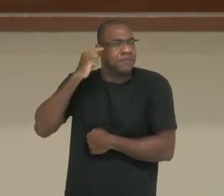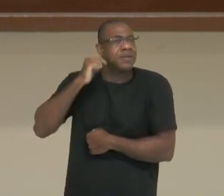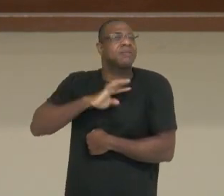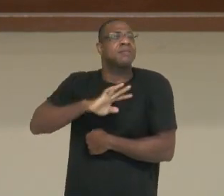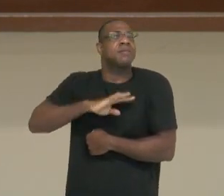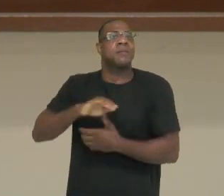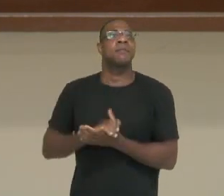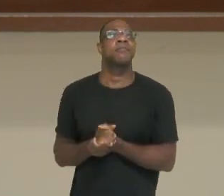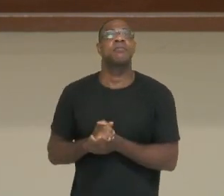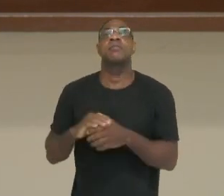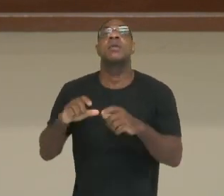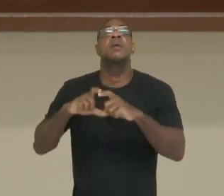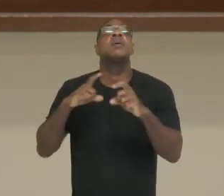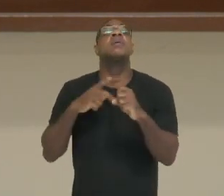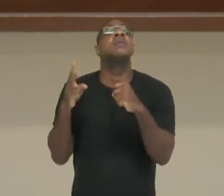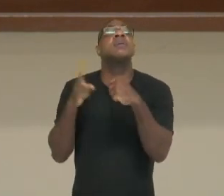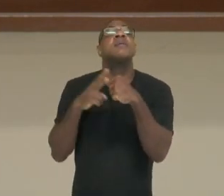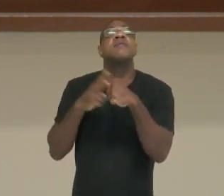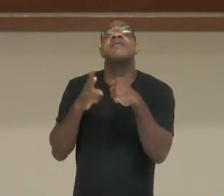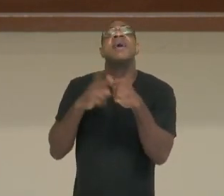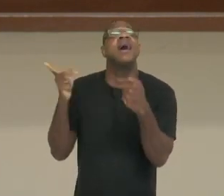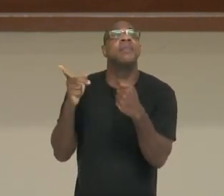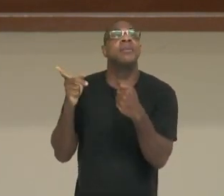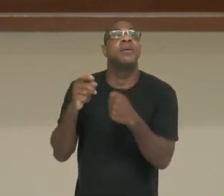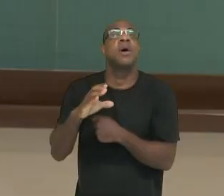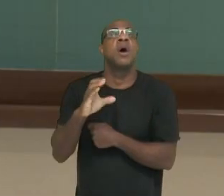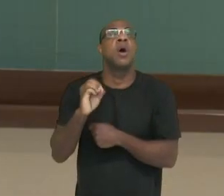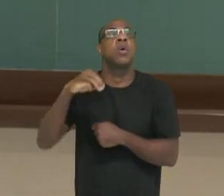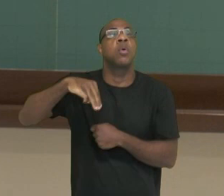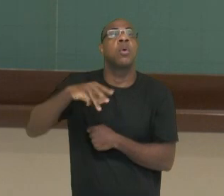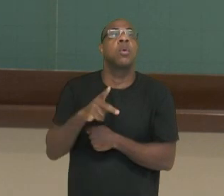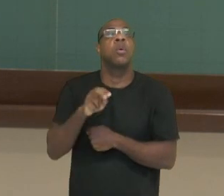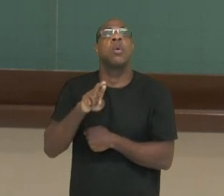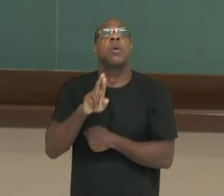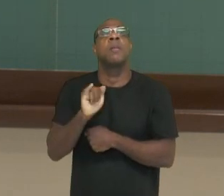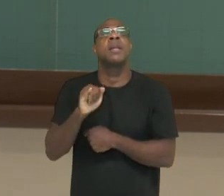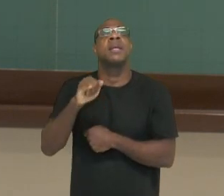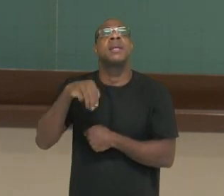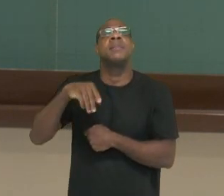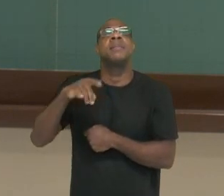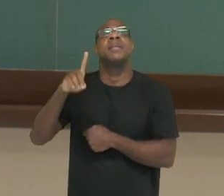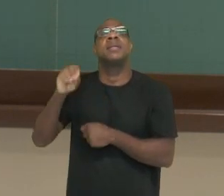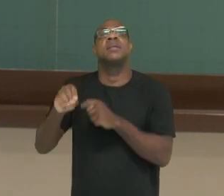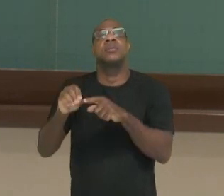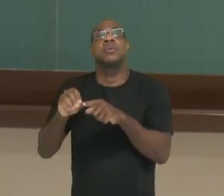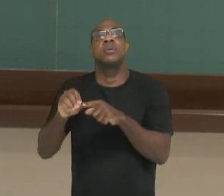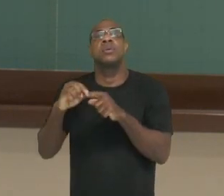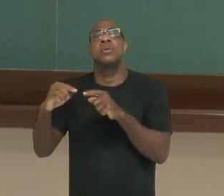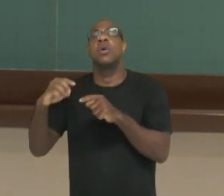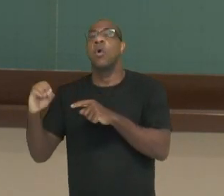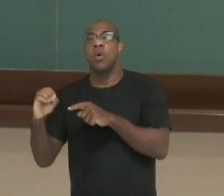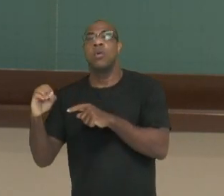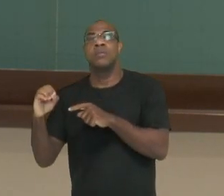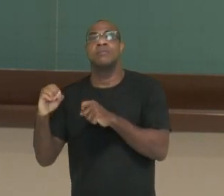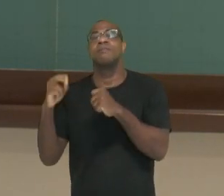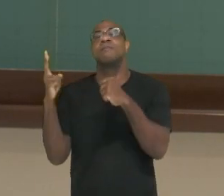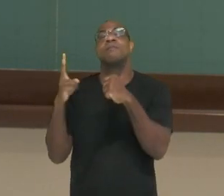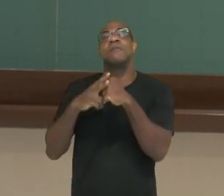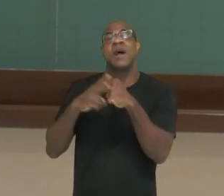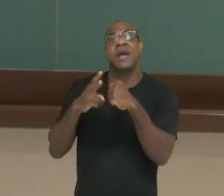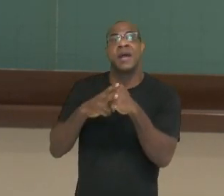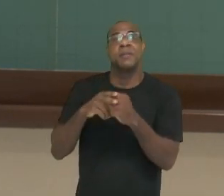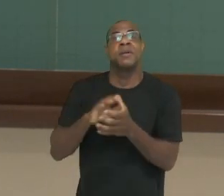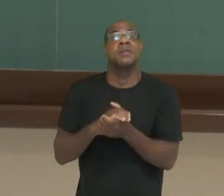que verbo é? Comprimindo, acompanha por um pronome. Pronome ato no oblíquo o, que retoma